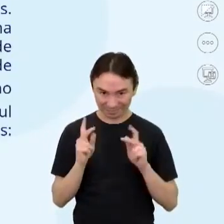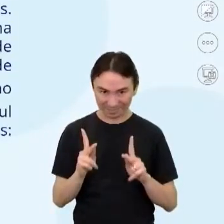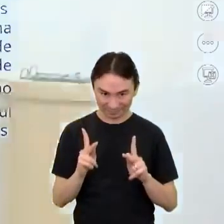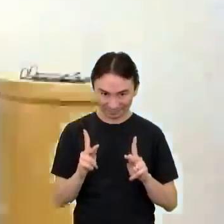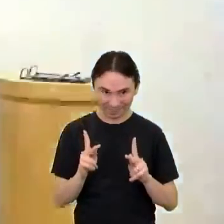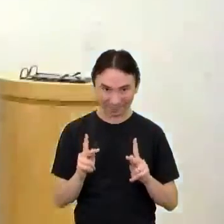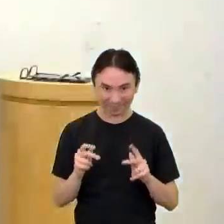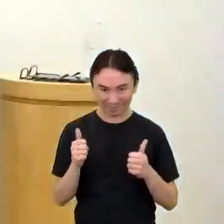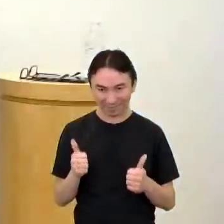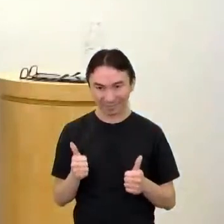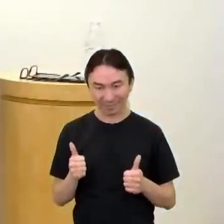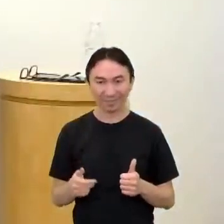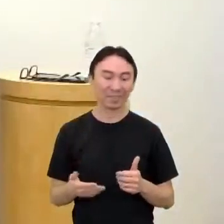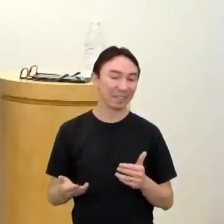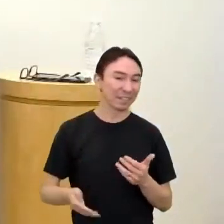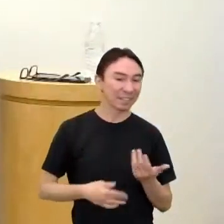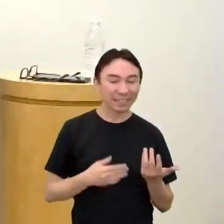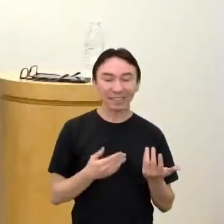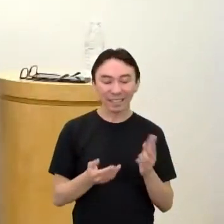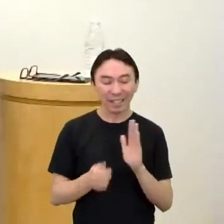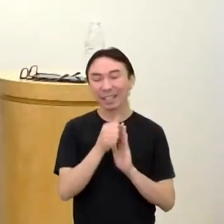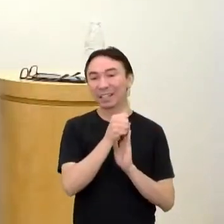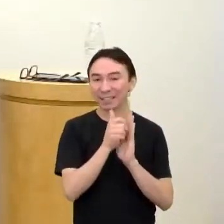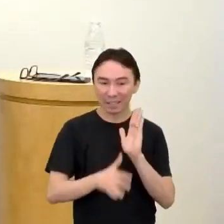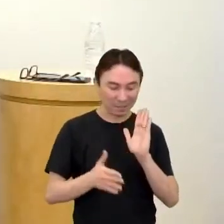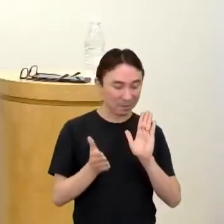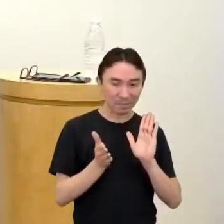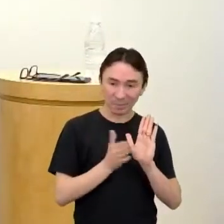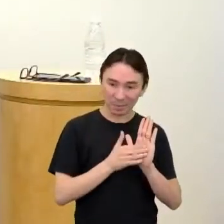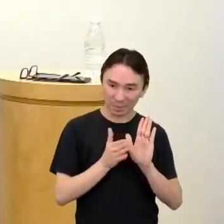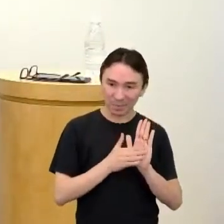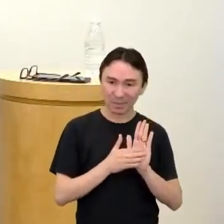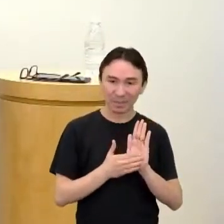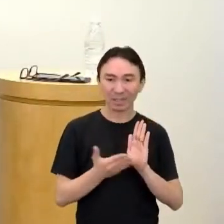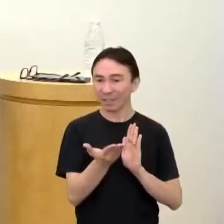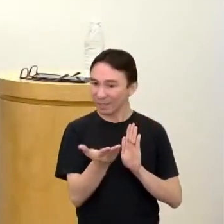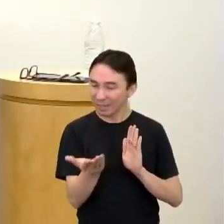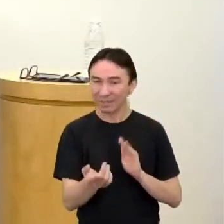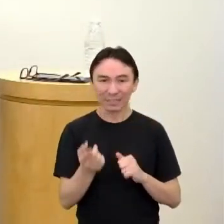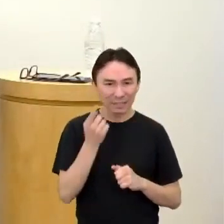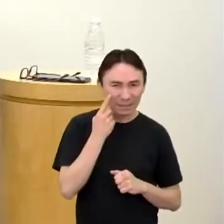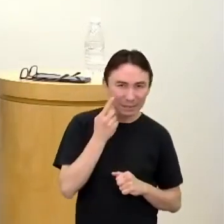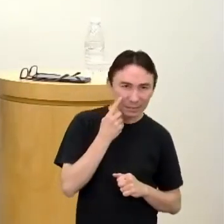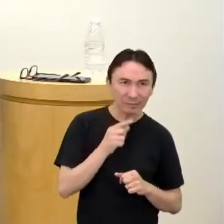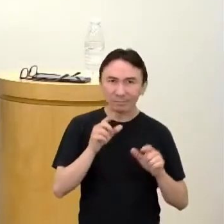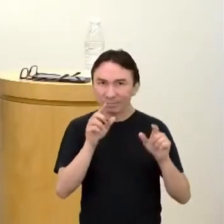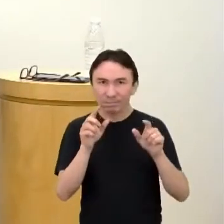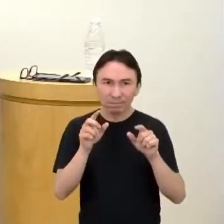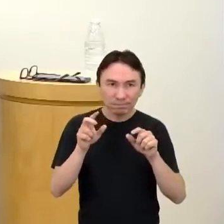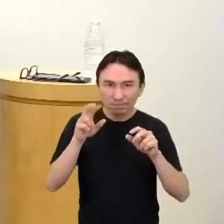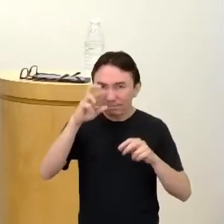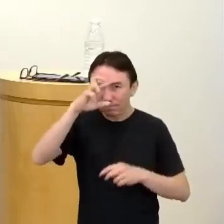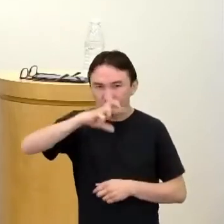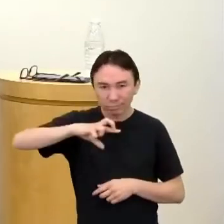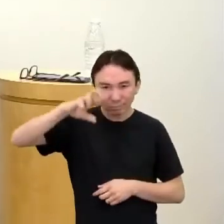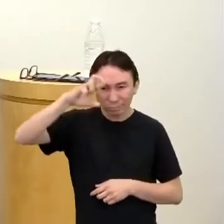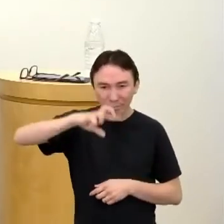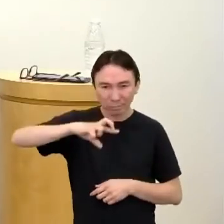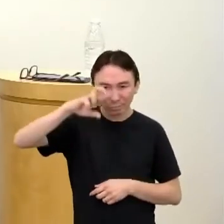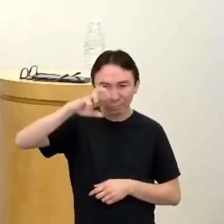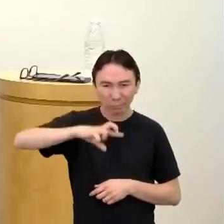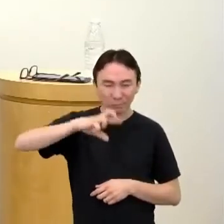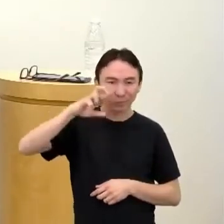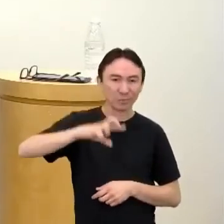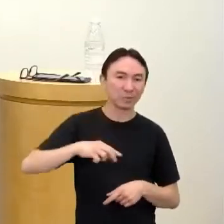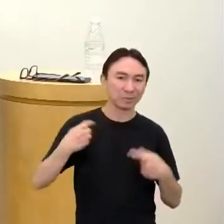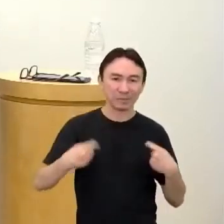Então a proposta dessa atividade foi exatamente essa. Vocês visualizarem aí. É sempre um exercício, sempre uma atividade que requer da gente um